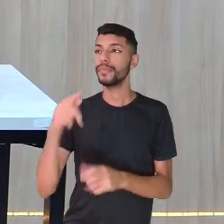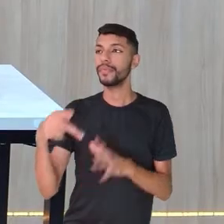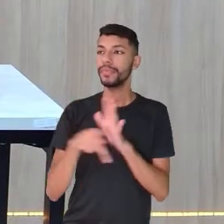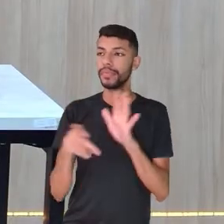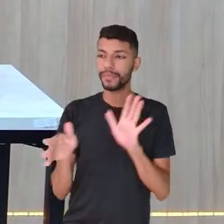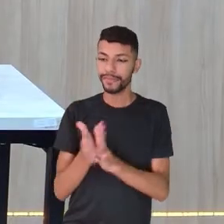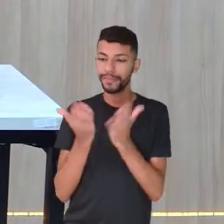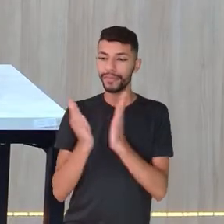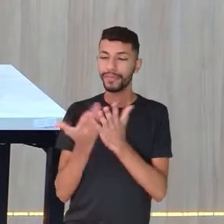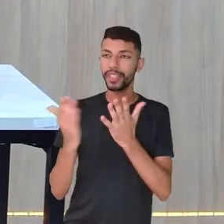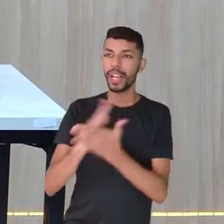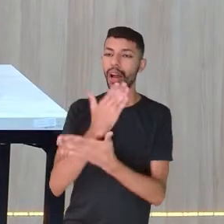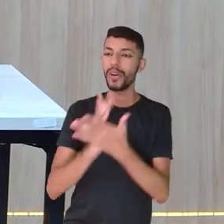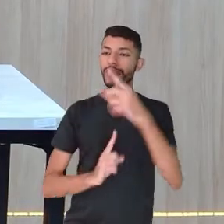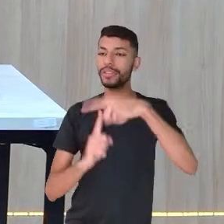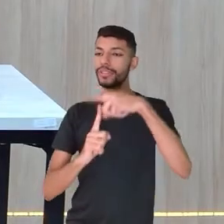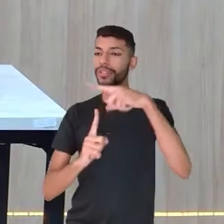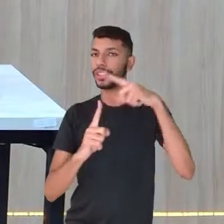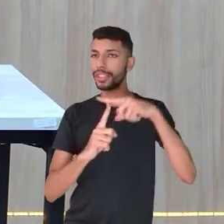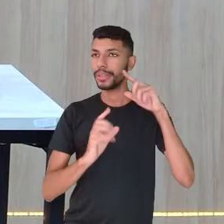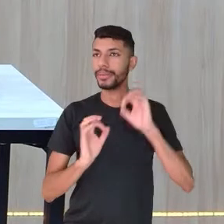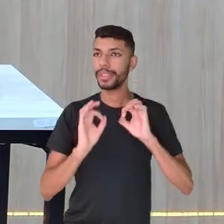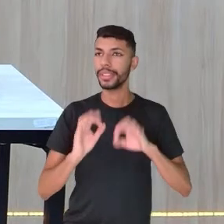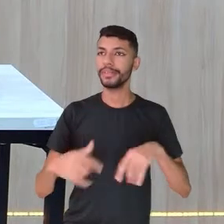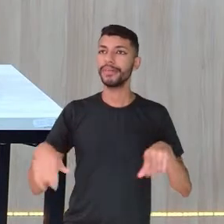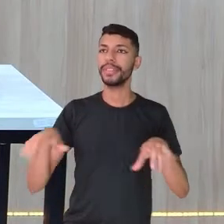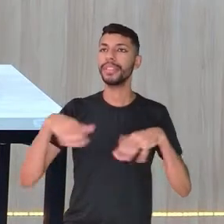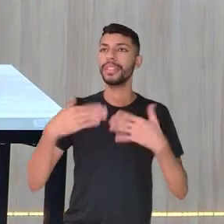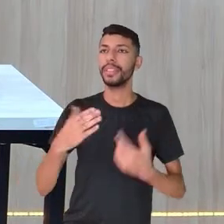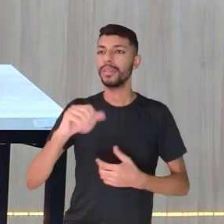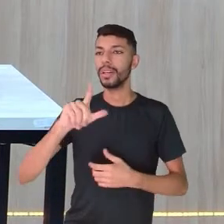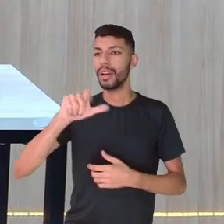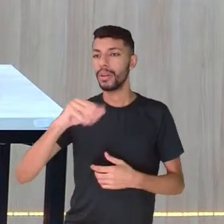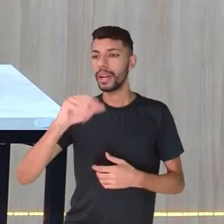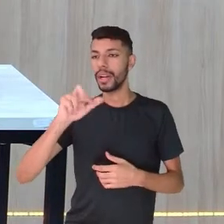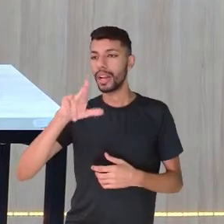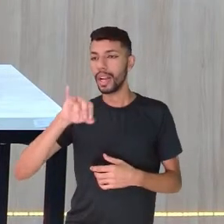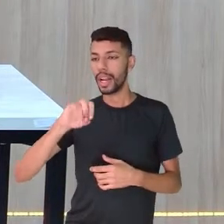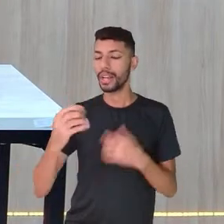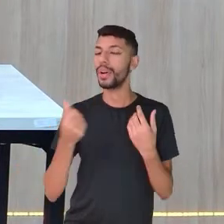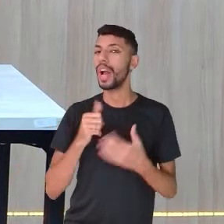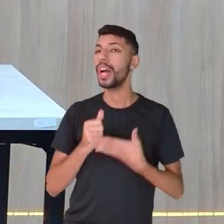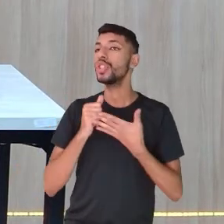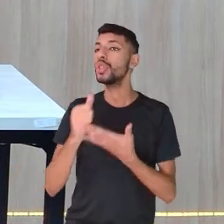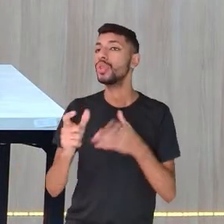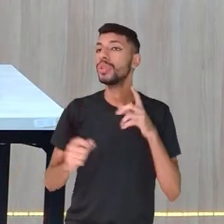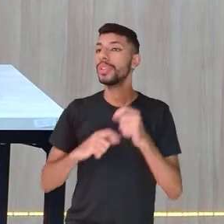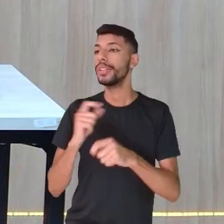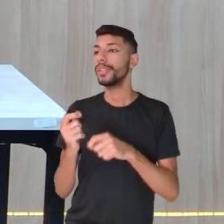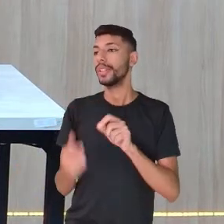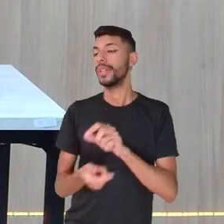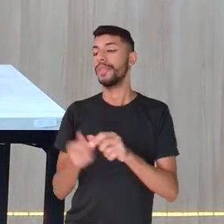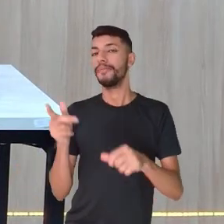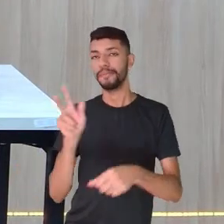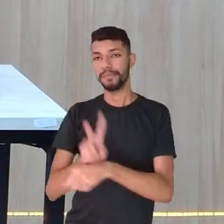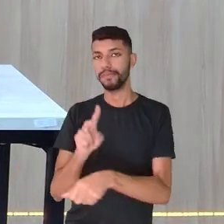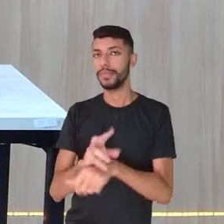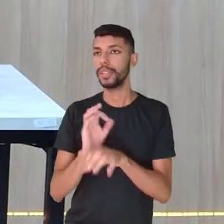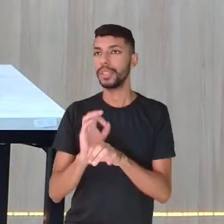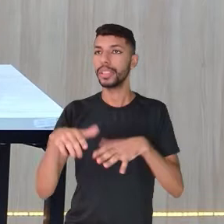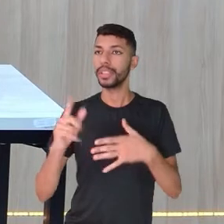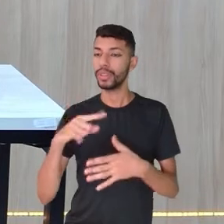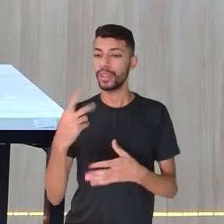alguns tipos de nutriente, e aí o calcário vai ajudar aí a repor. Então, nós vimos aí um conjunto, né,